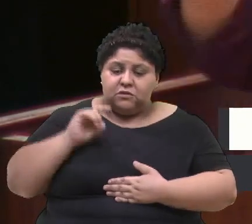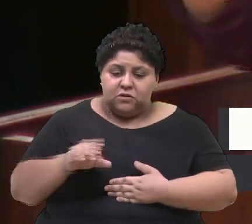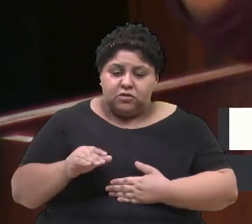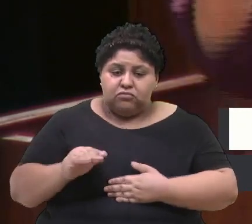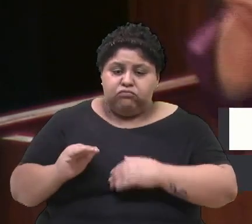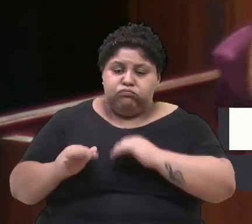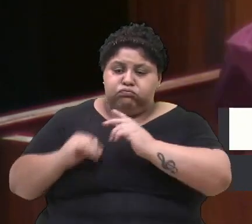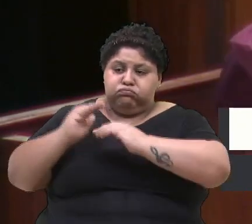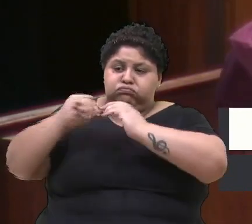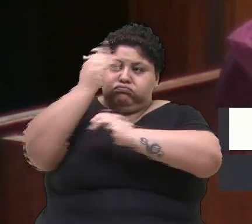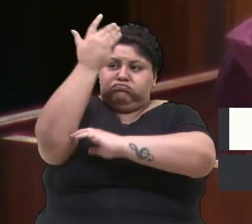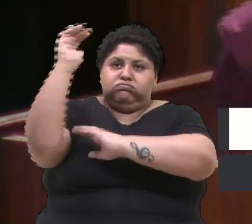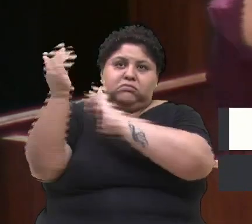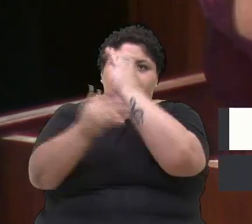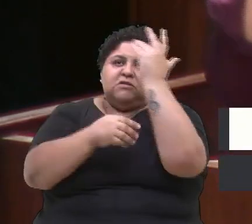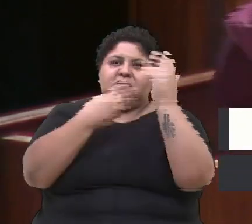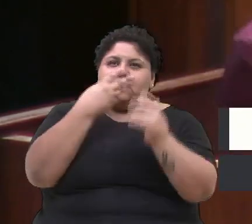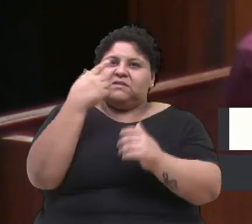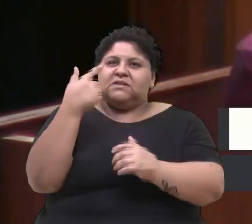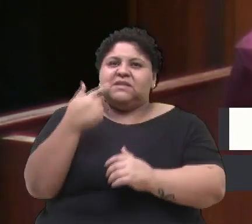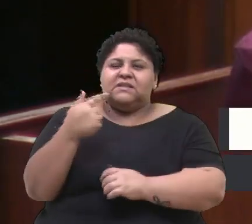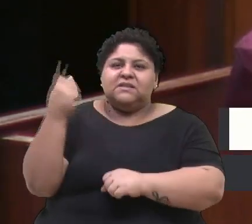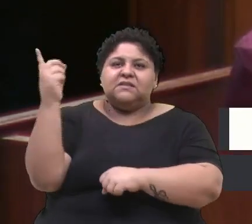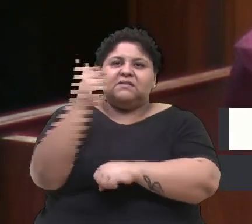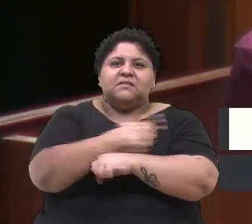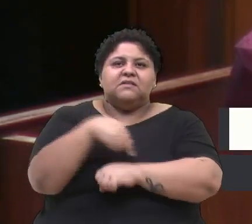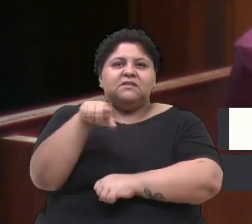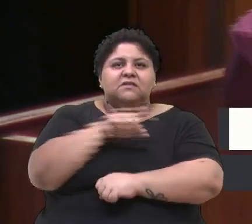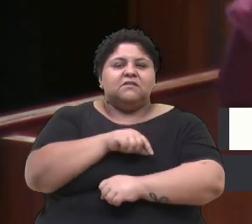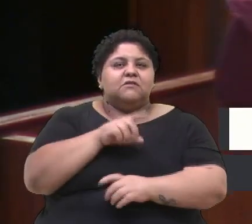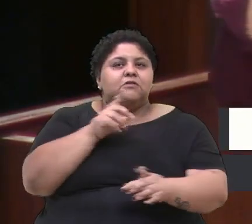em 37 dias nós solucionamos o problema,